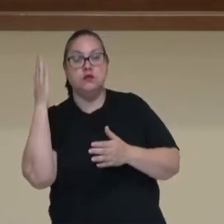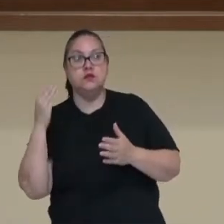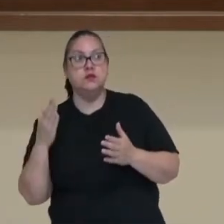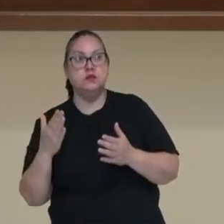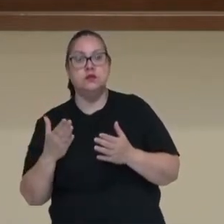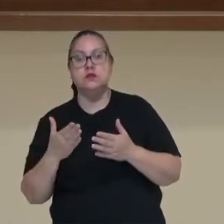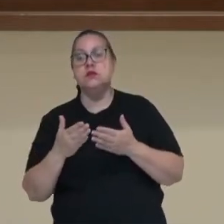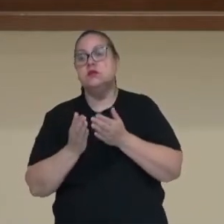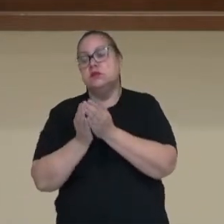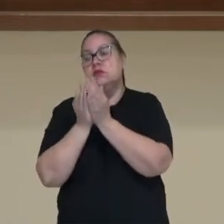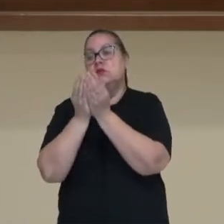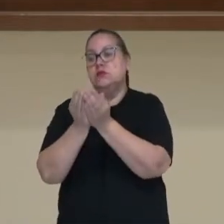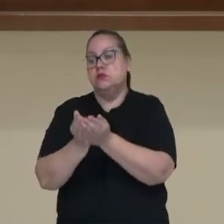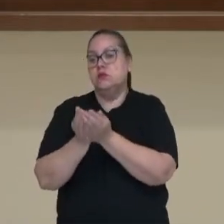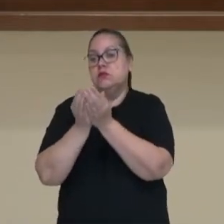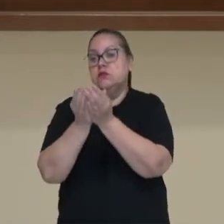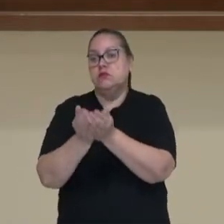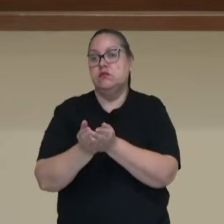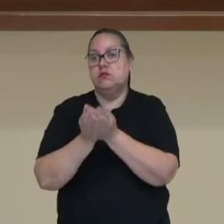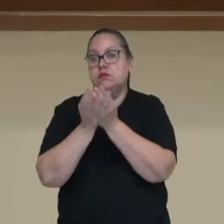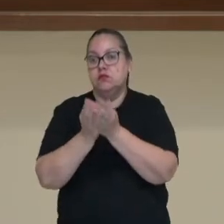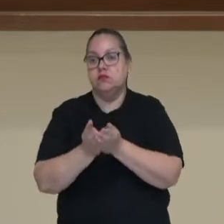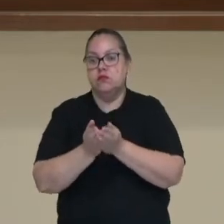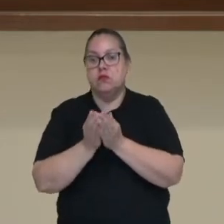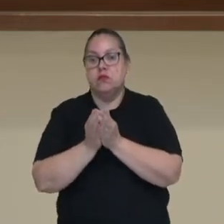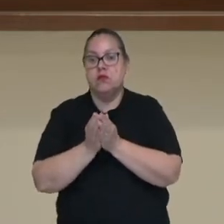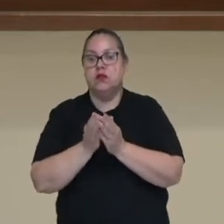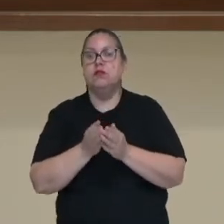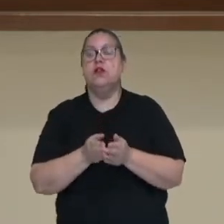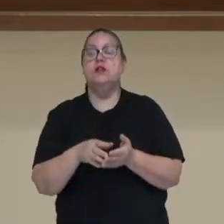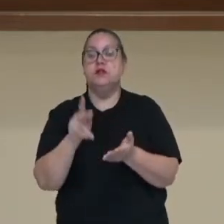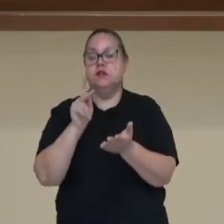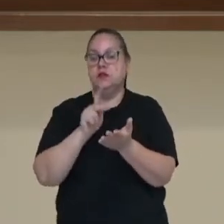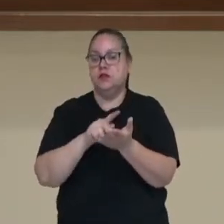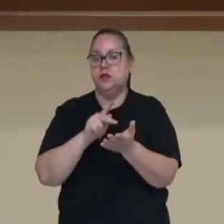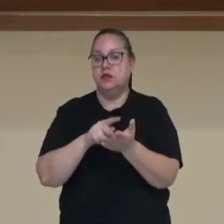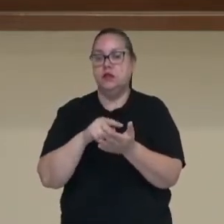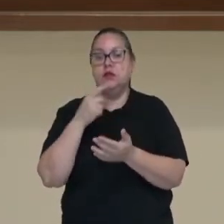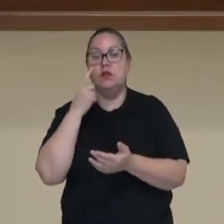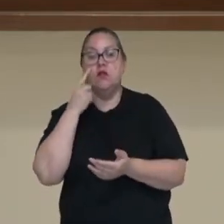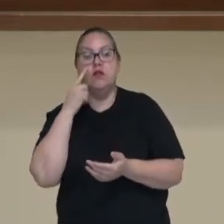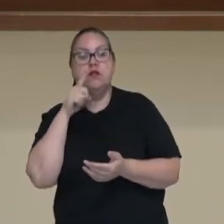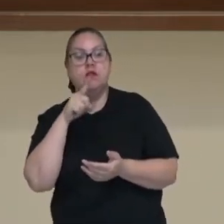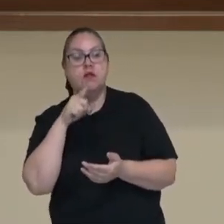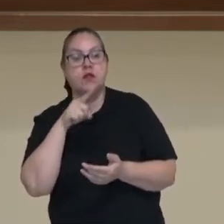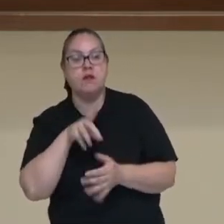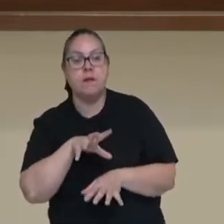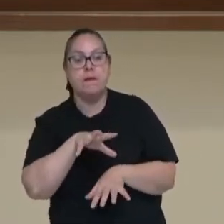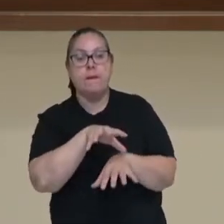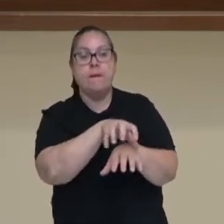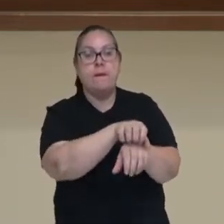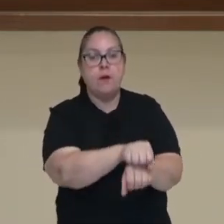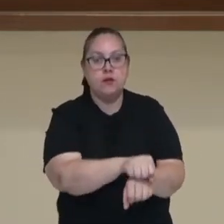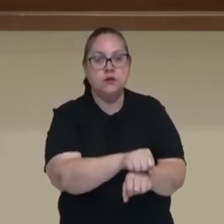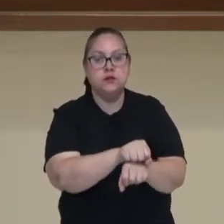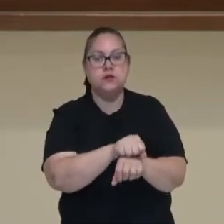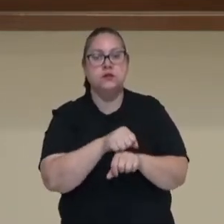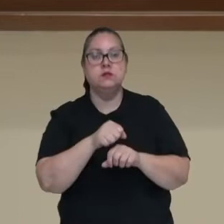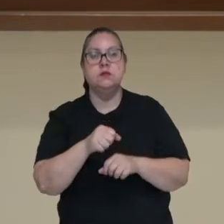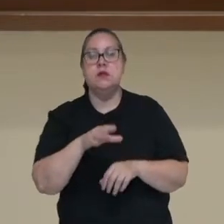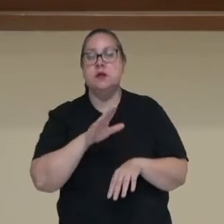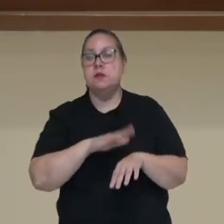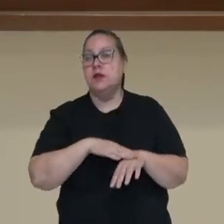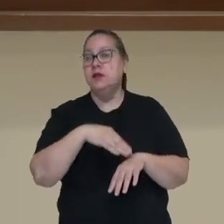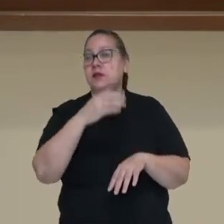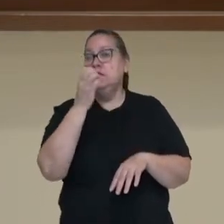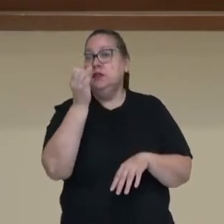uma esquadra que veio de uma maneira intencional para confirmar posse. Faz mais de 6 anos que